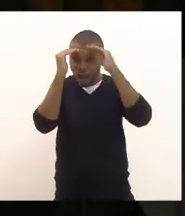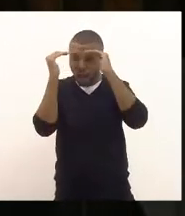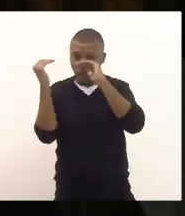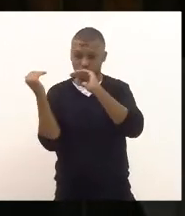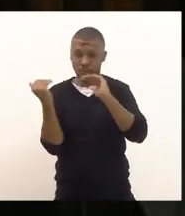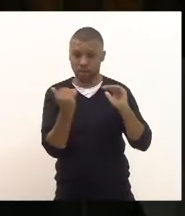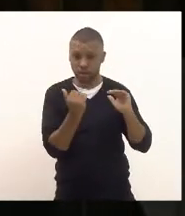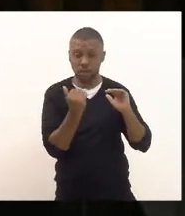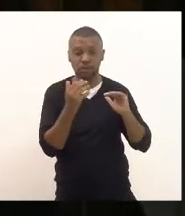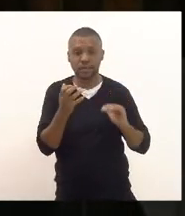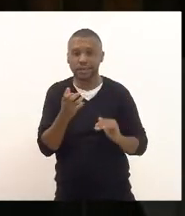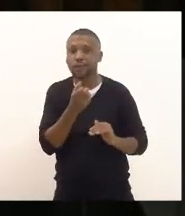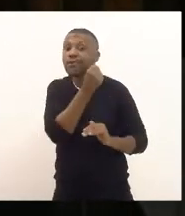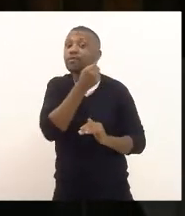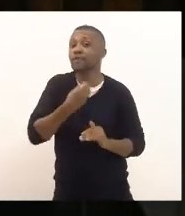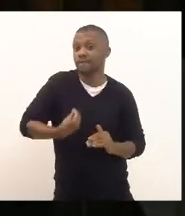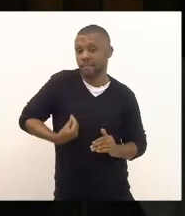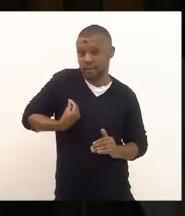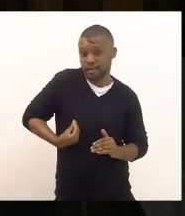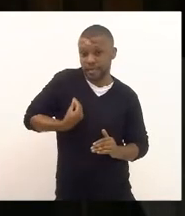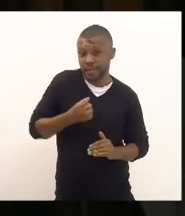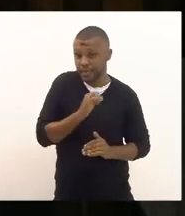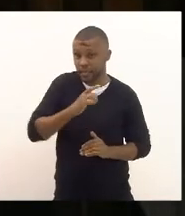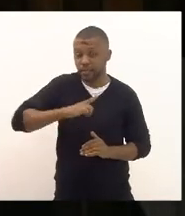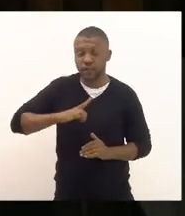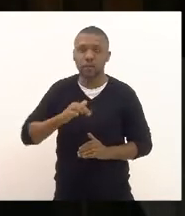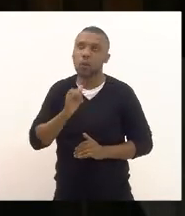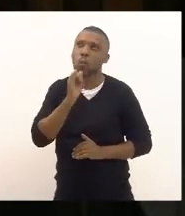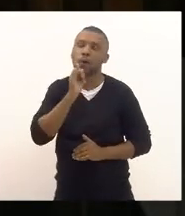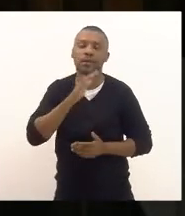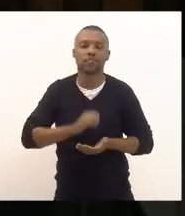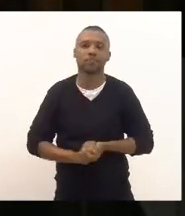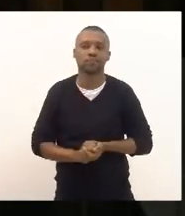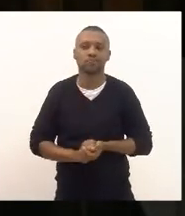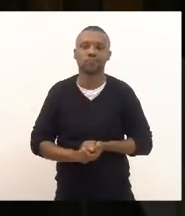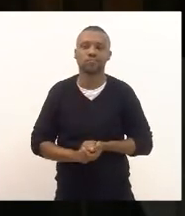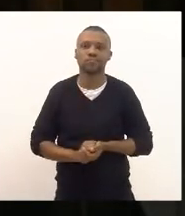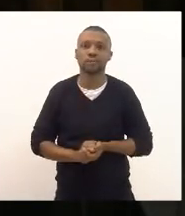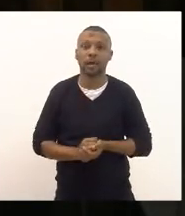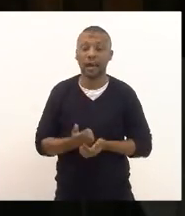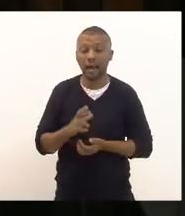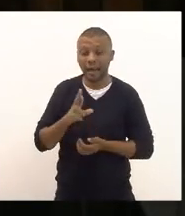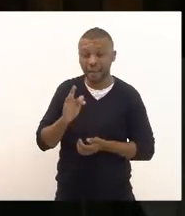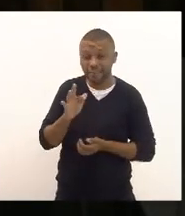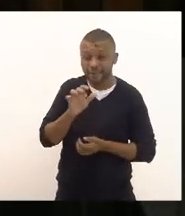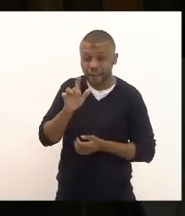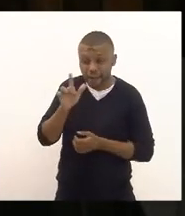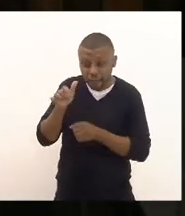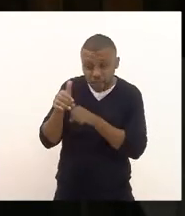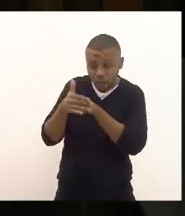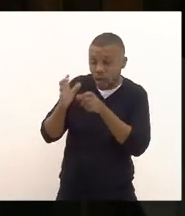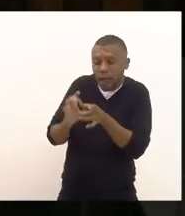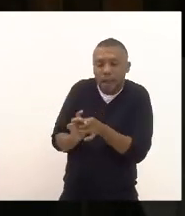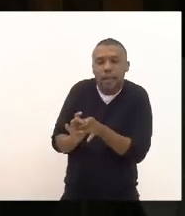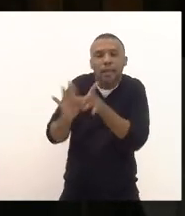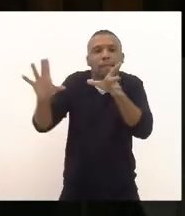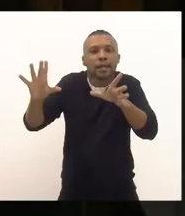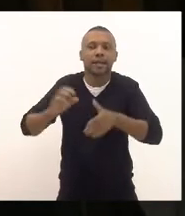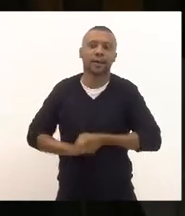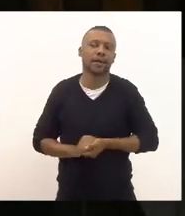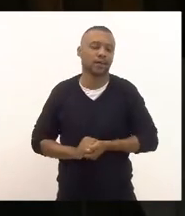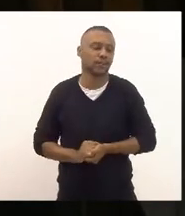e salvando vidas se ela tivesse por exemplo libertado reféns se ela tivesse por exemplo